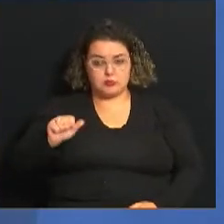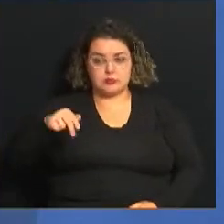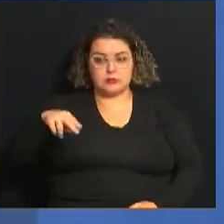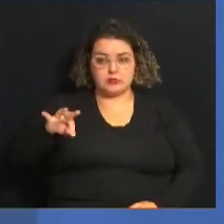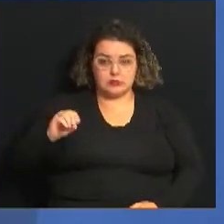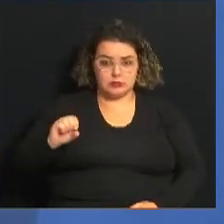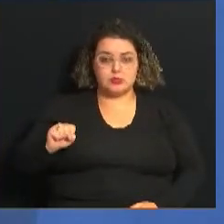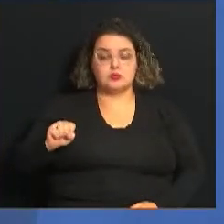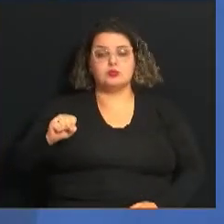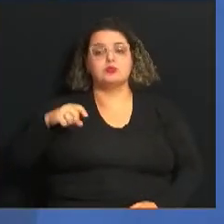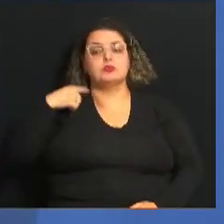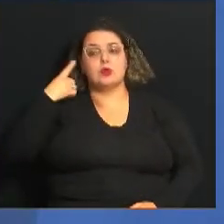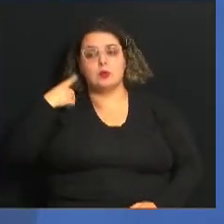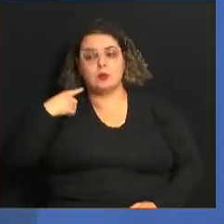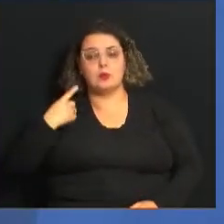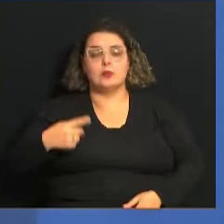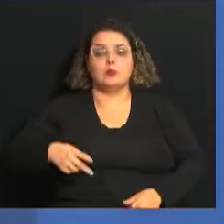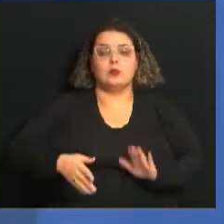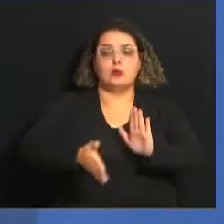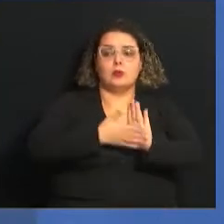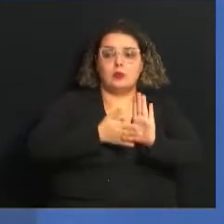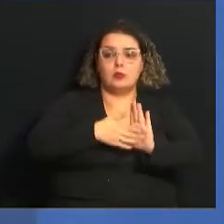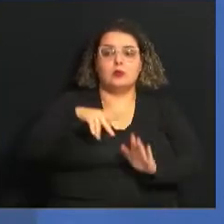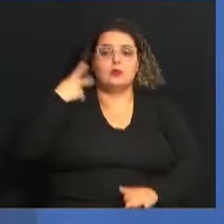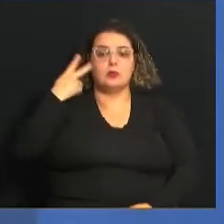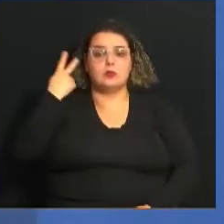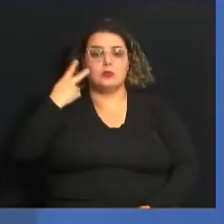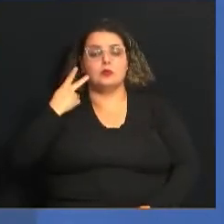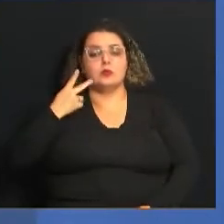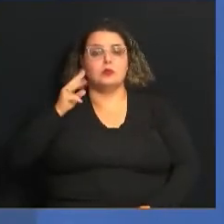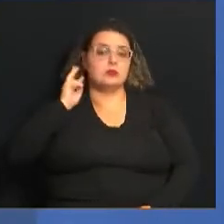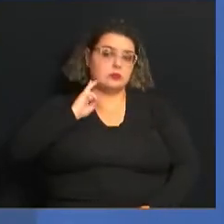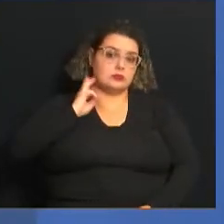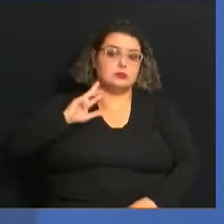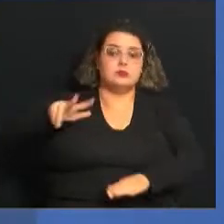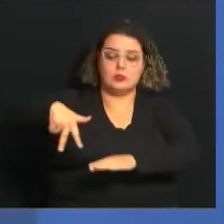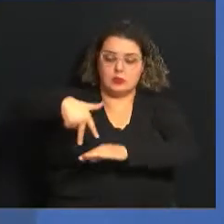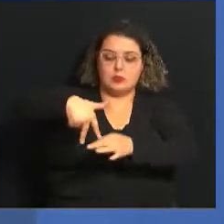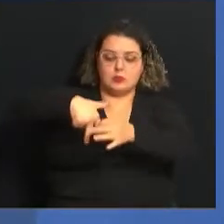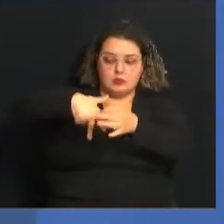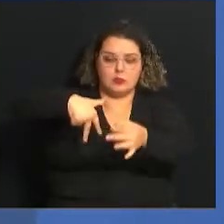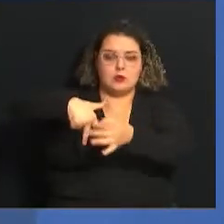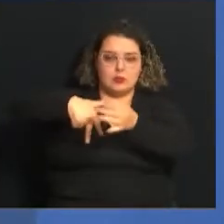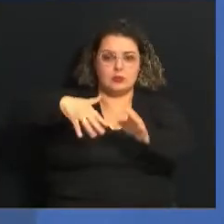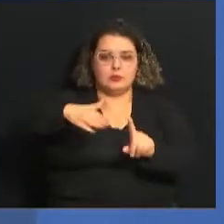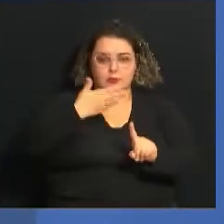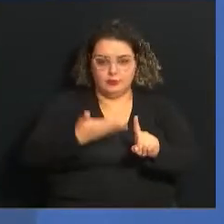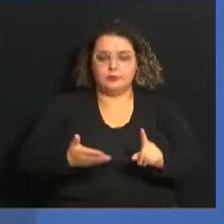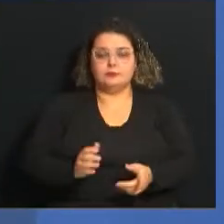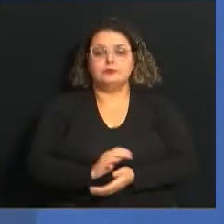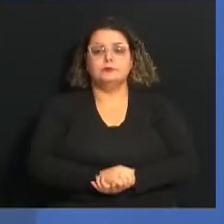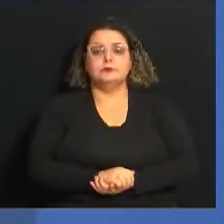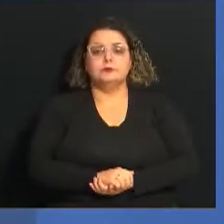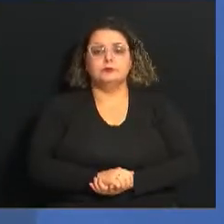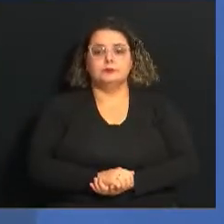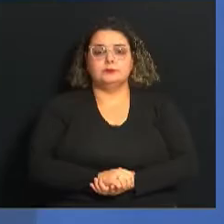é a iniciativa do vereador Cecílio Santos, que usou a tribuna para falar sobre o homenageado.